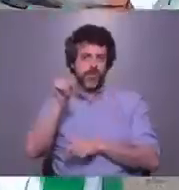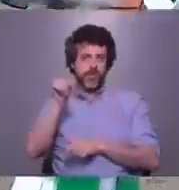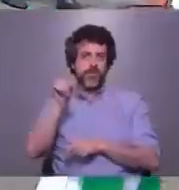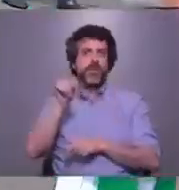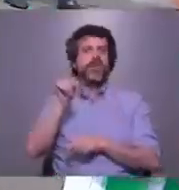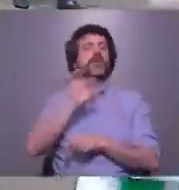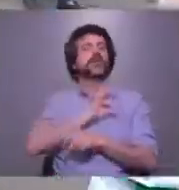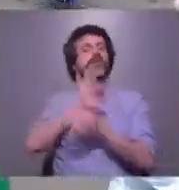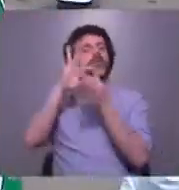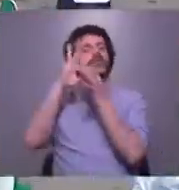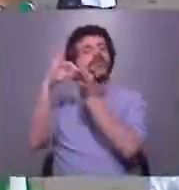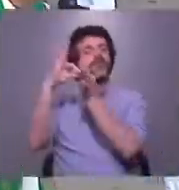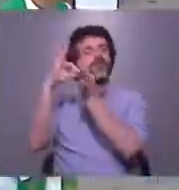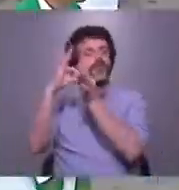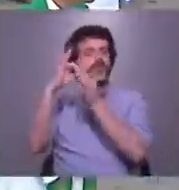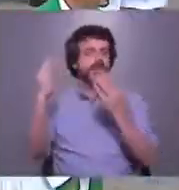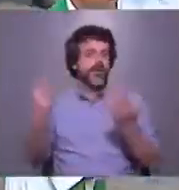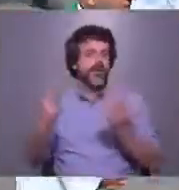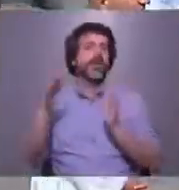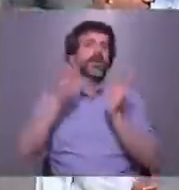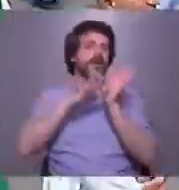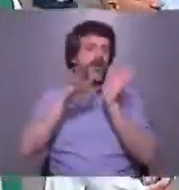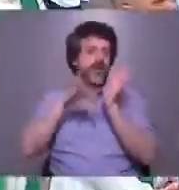do Senhor e cantemos.